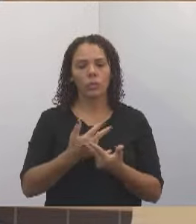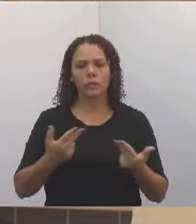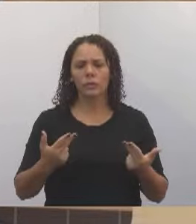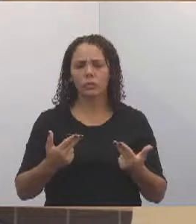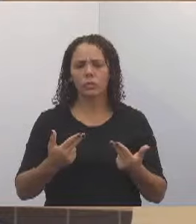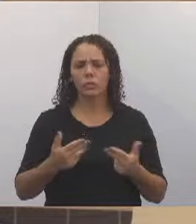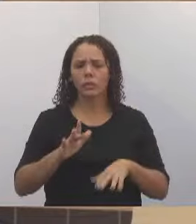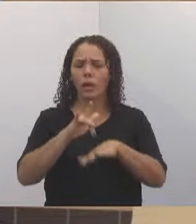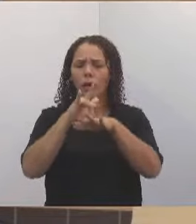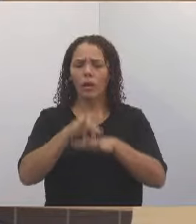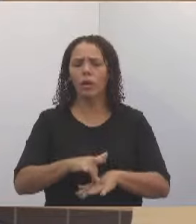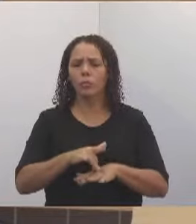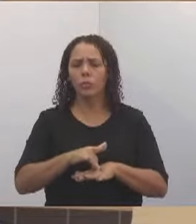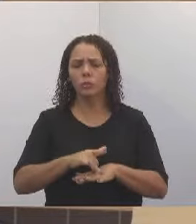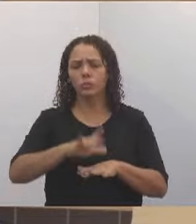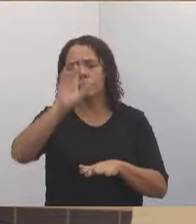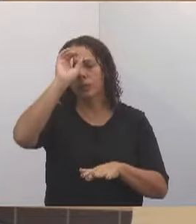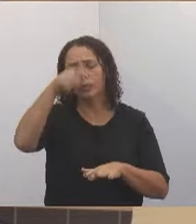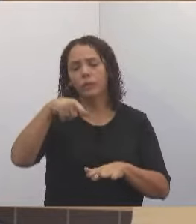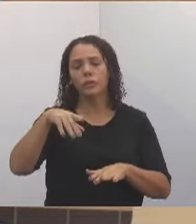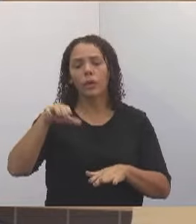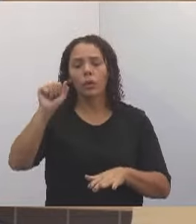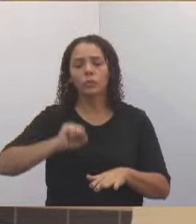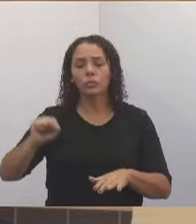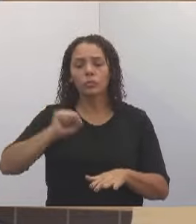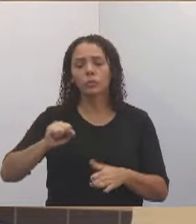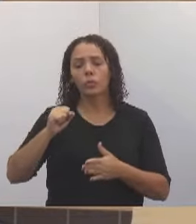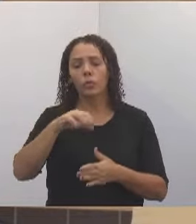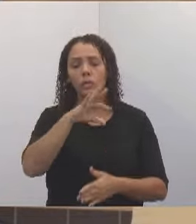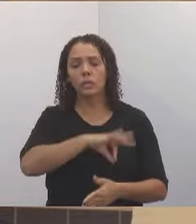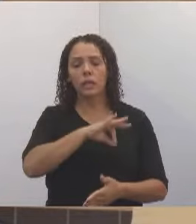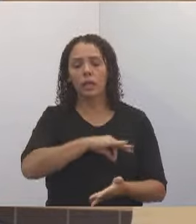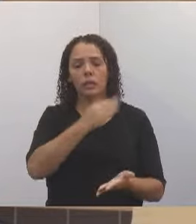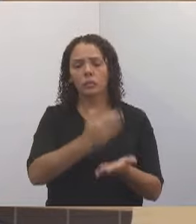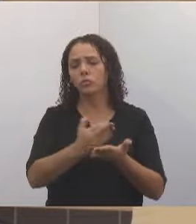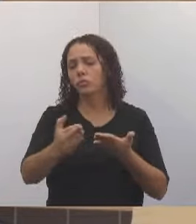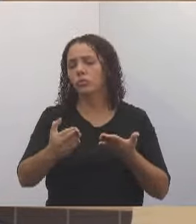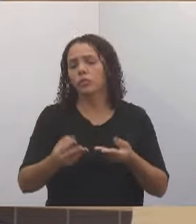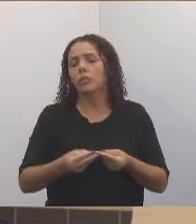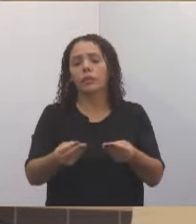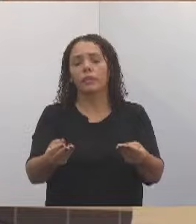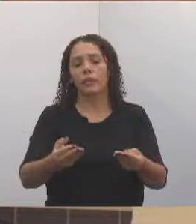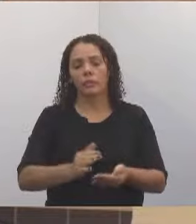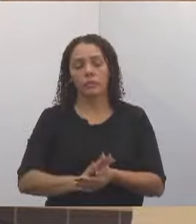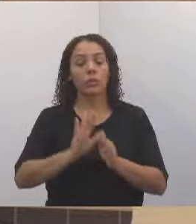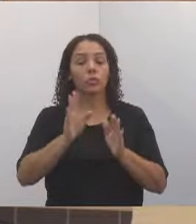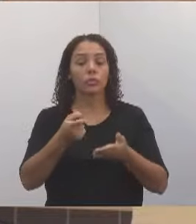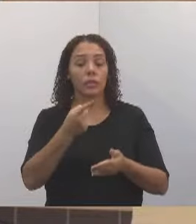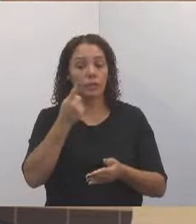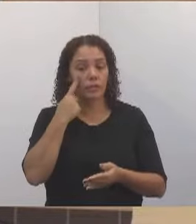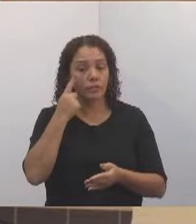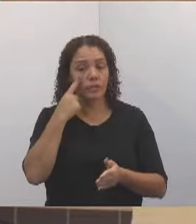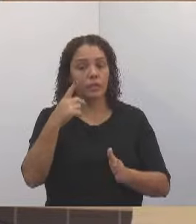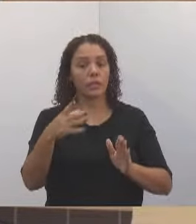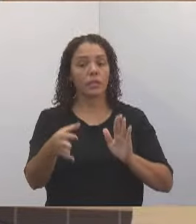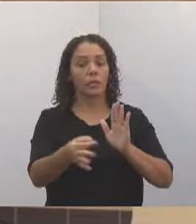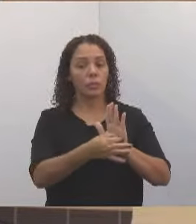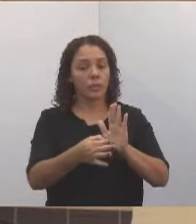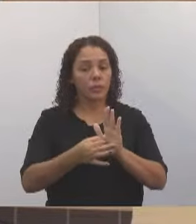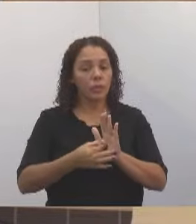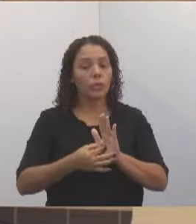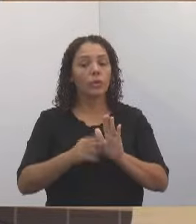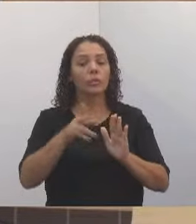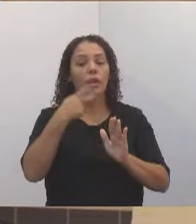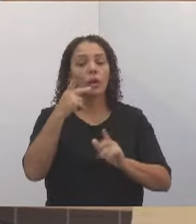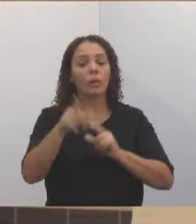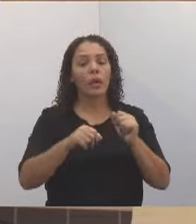subordinado o repasse mensal. E já ouvi opiniões também, Sônia, por exemplo, mas o assessor também está